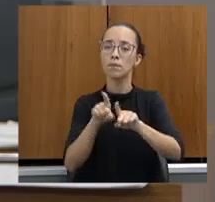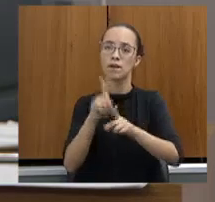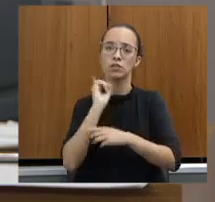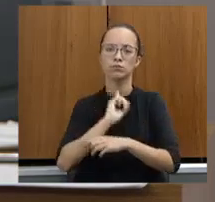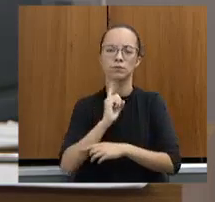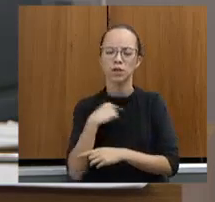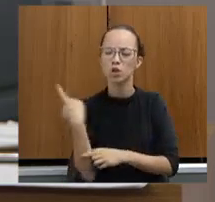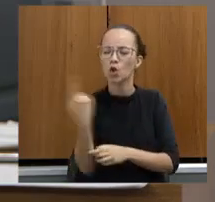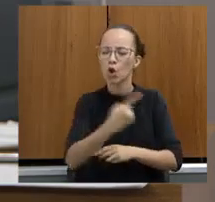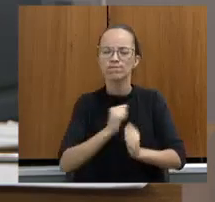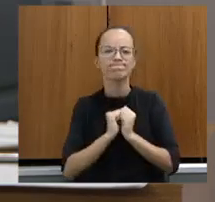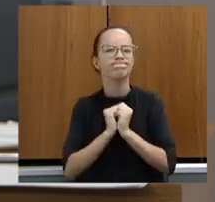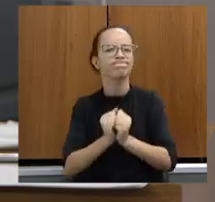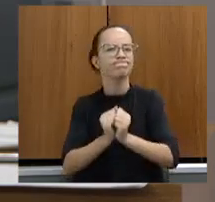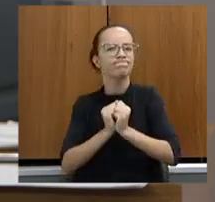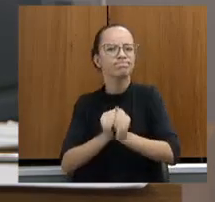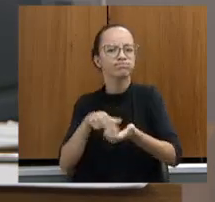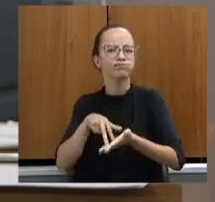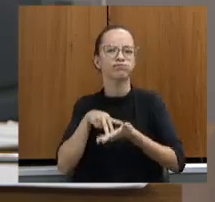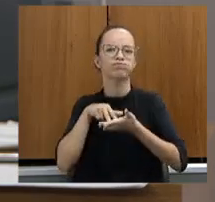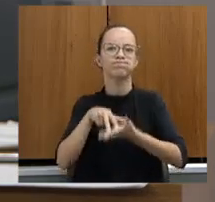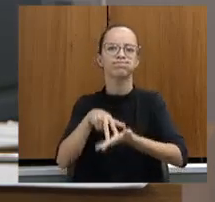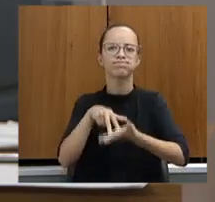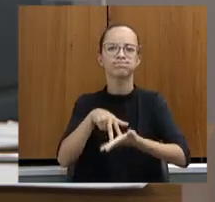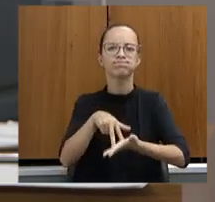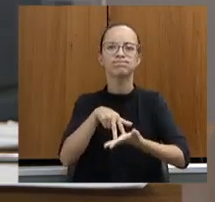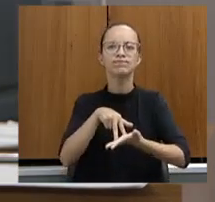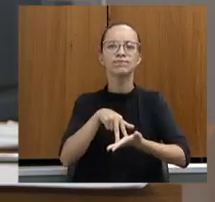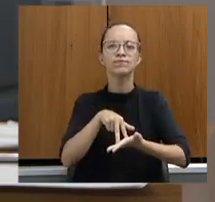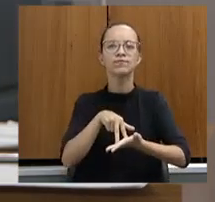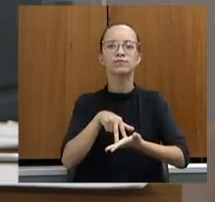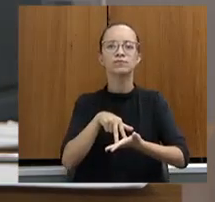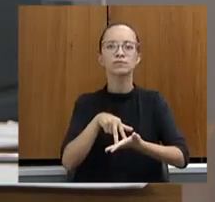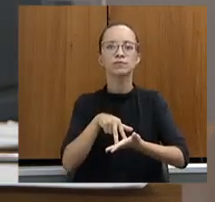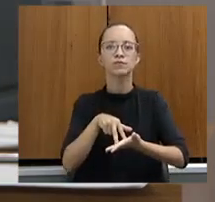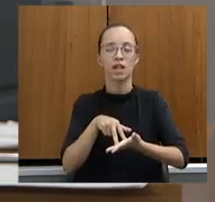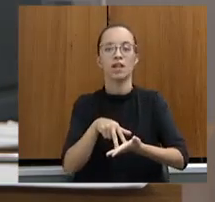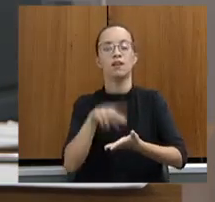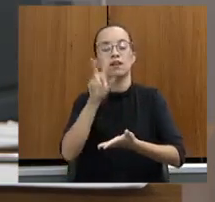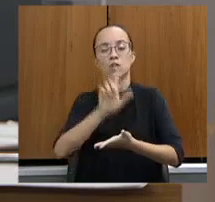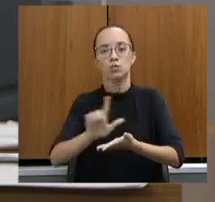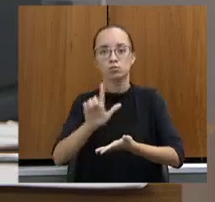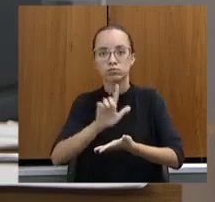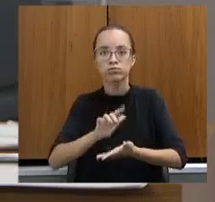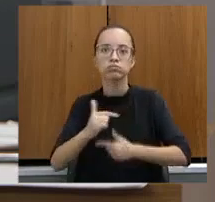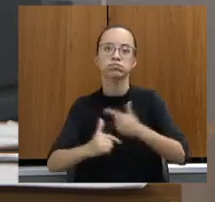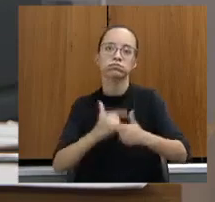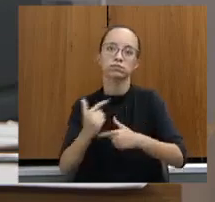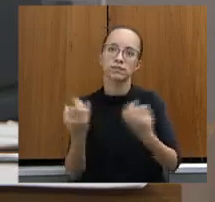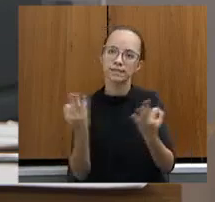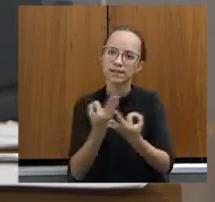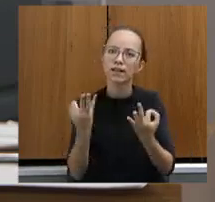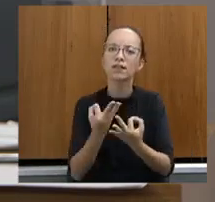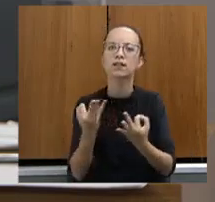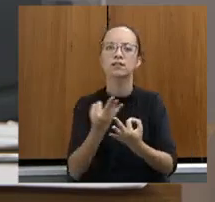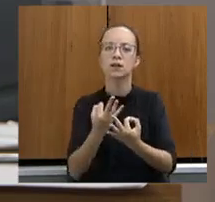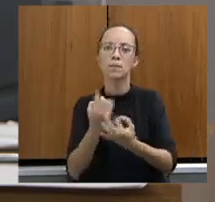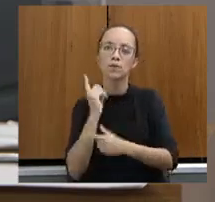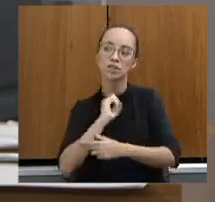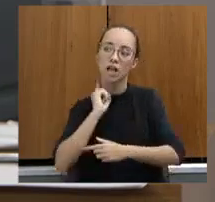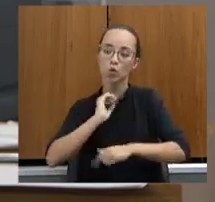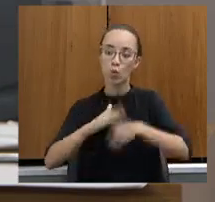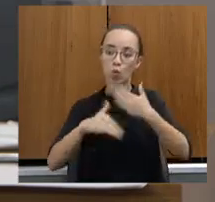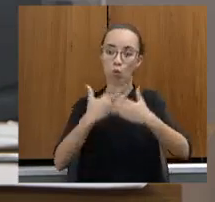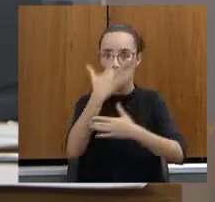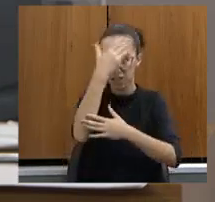caminhar cada vez mais firme cada vez né com mais solidez para o desenvolvimento do nosso Estado sem nunca